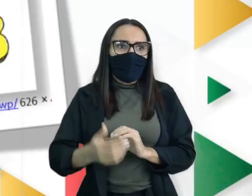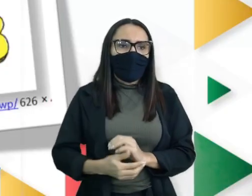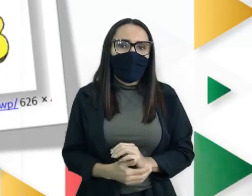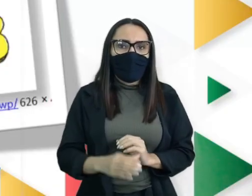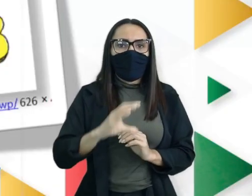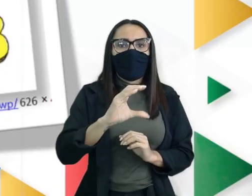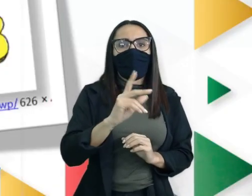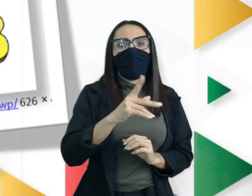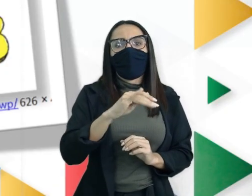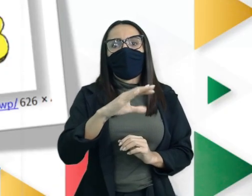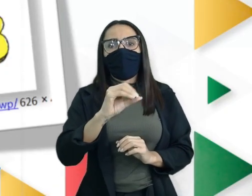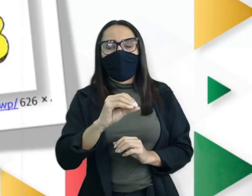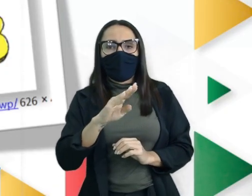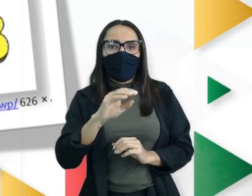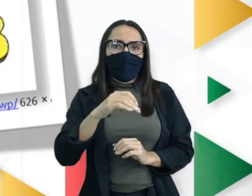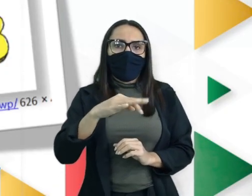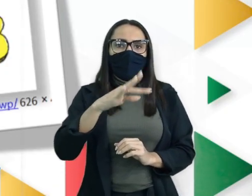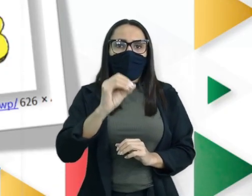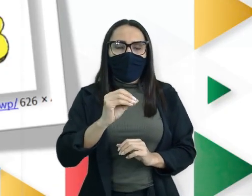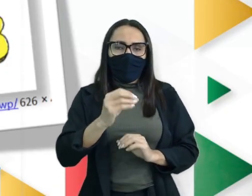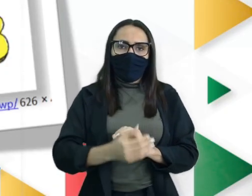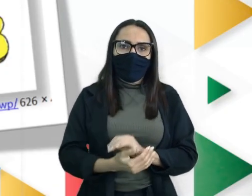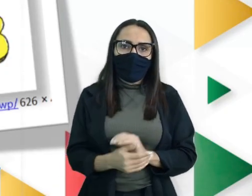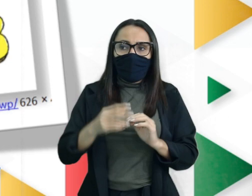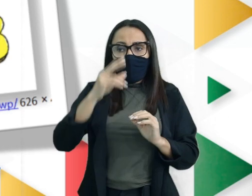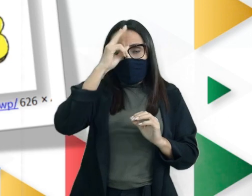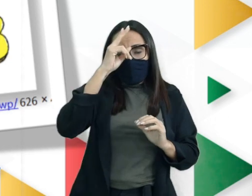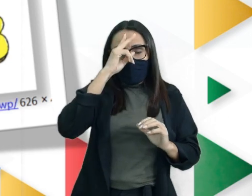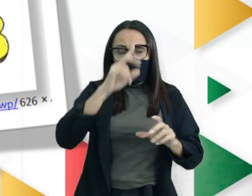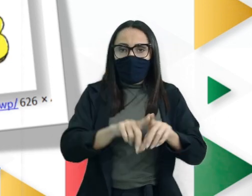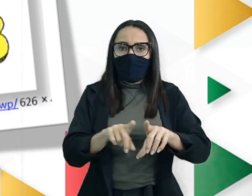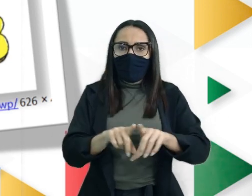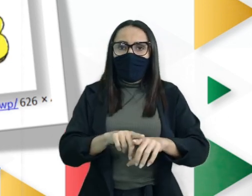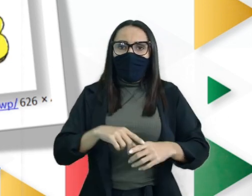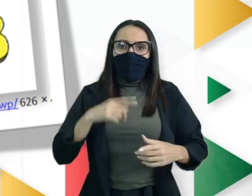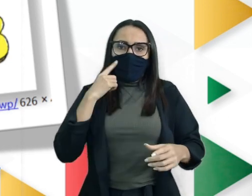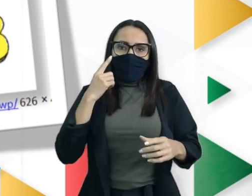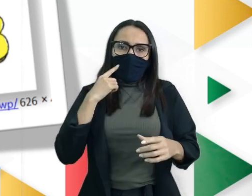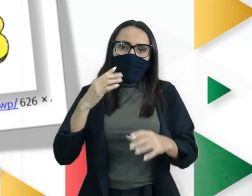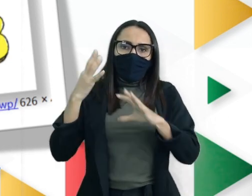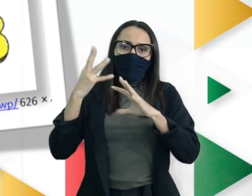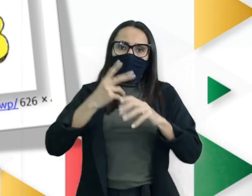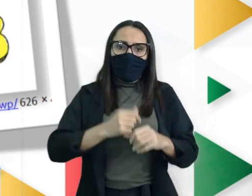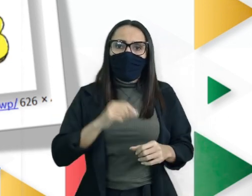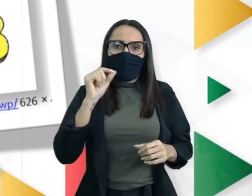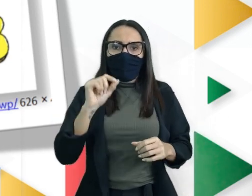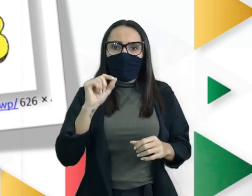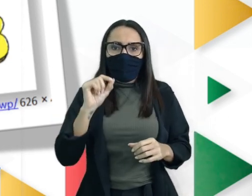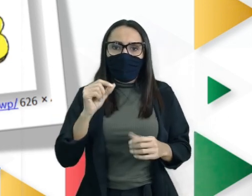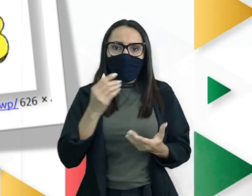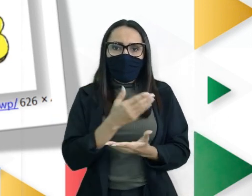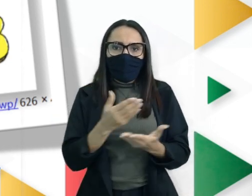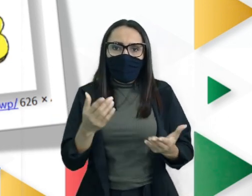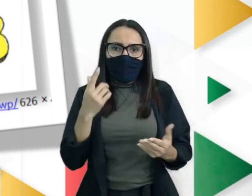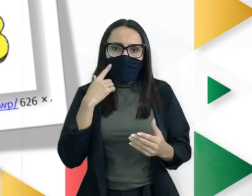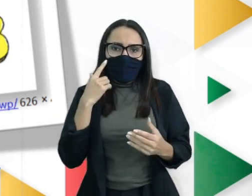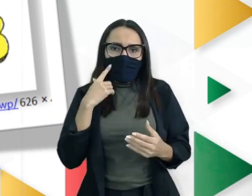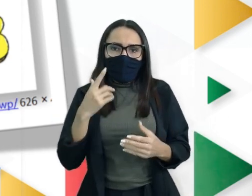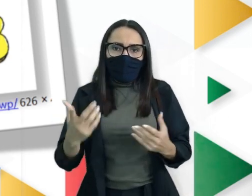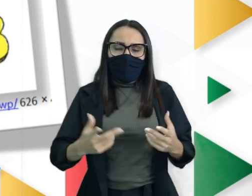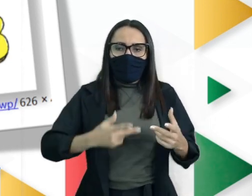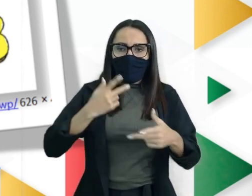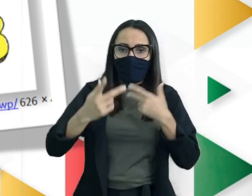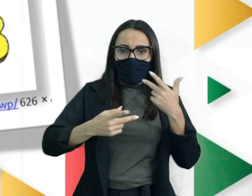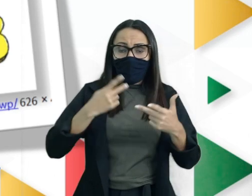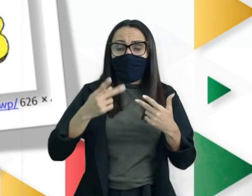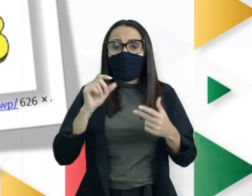Vejam só aqui, nós temos Chico Bento, lembrar que Chico Bento reproduz o que? Justamente essa